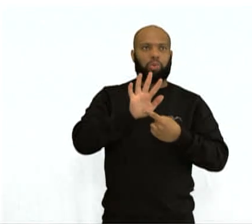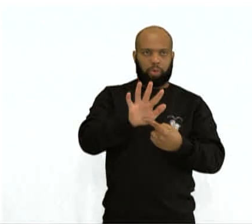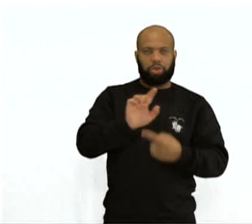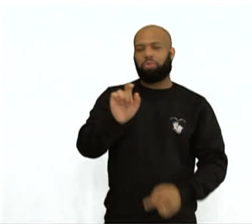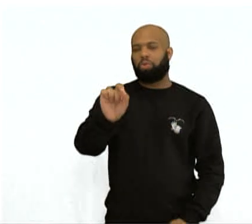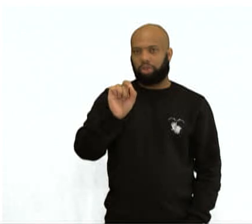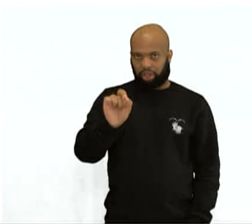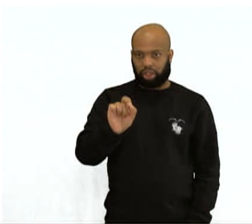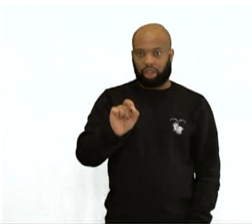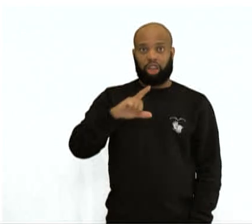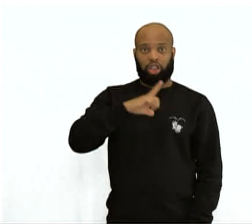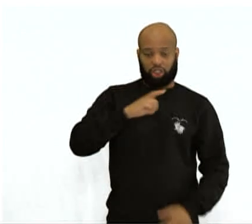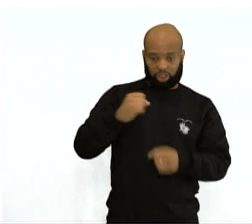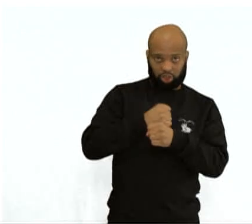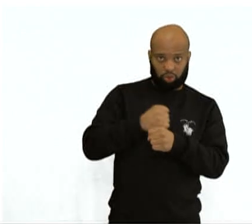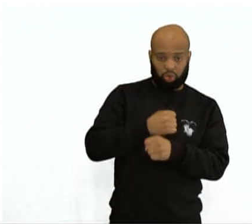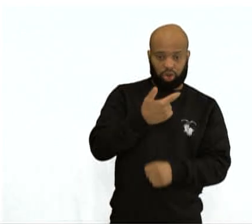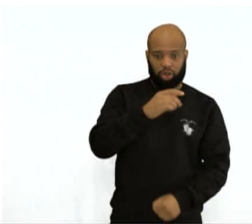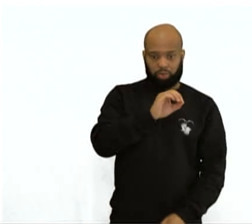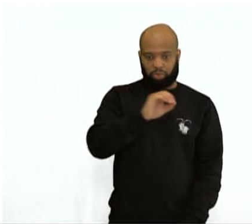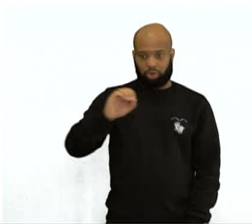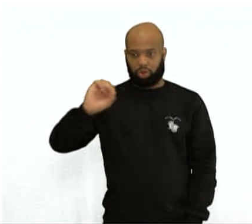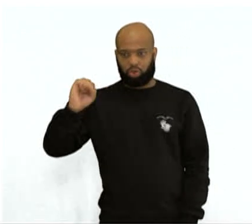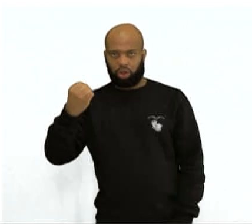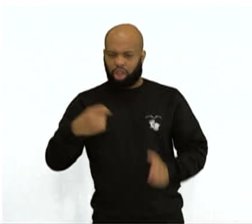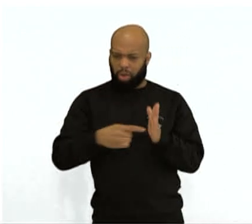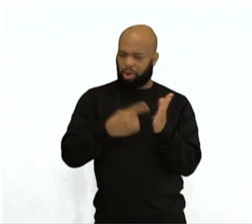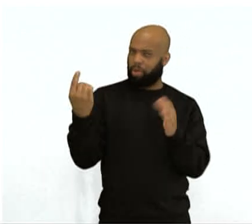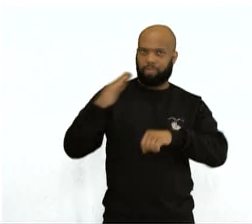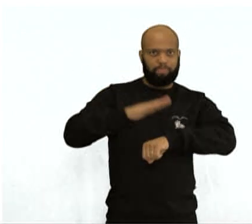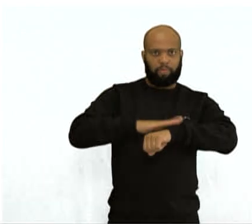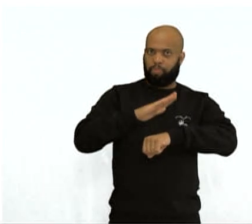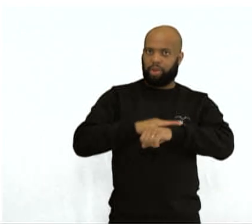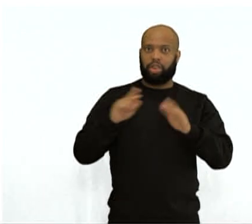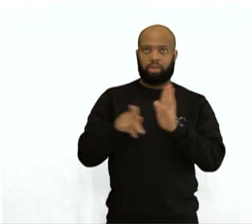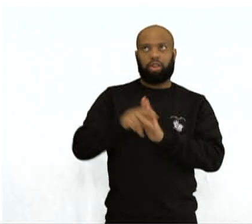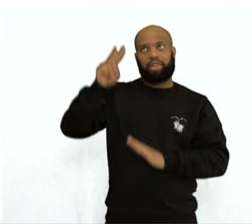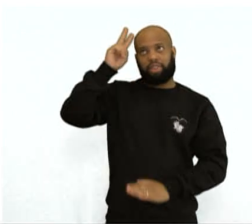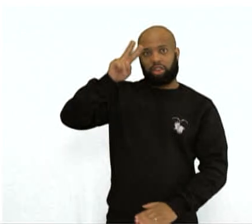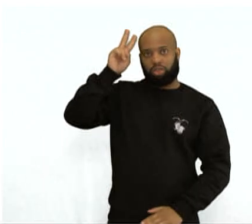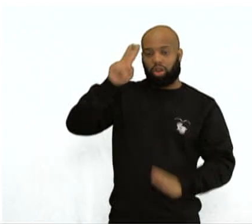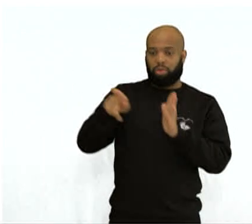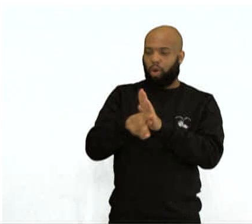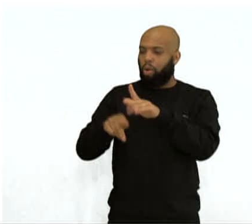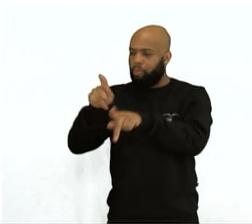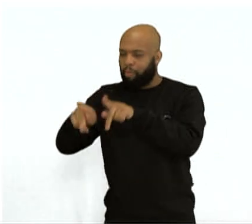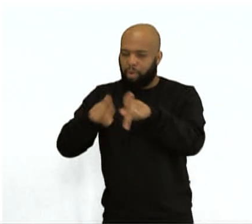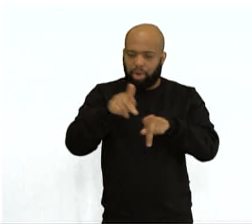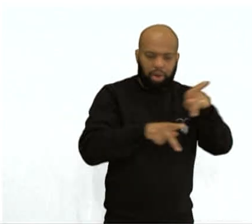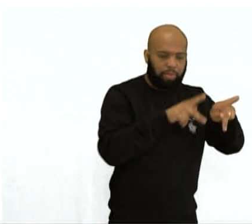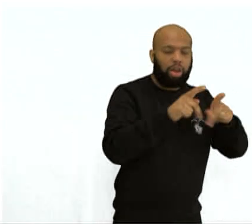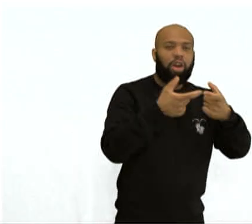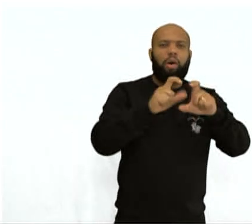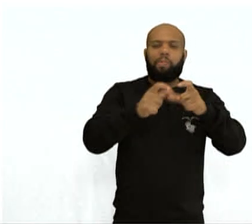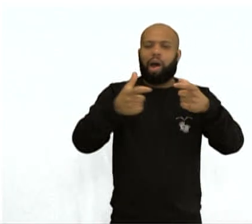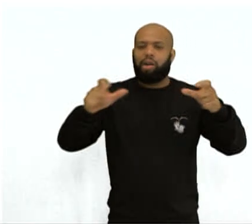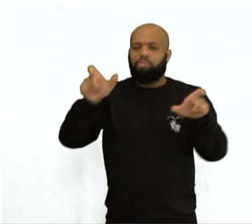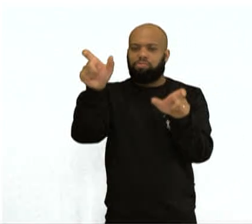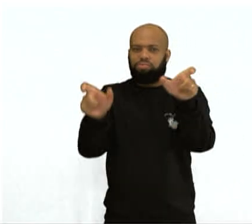que já em 2008, pela primeira vez na história das civilizações, a maioria das